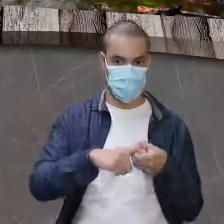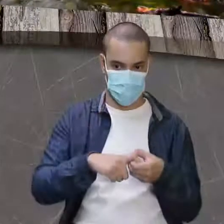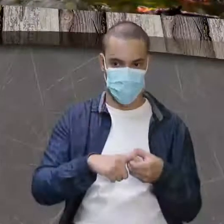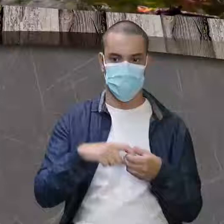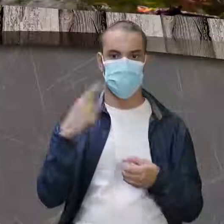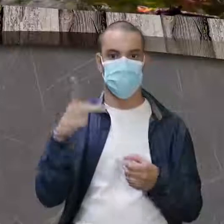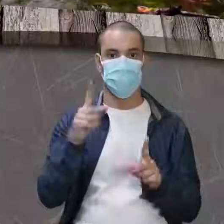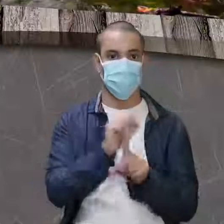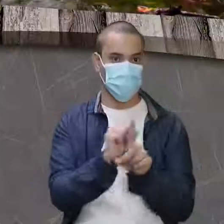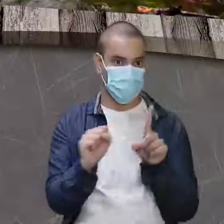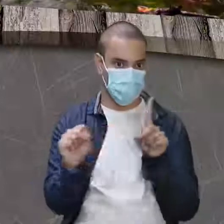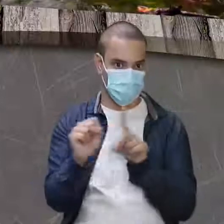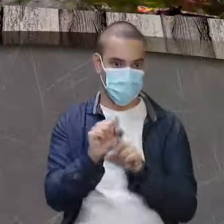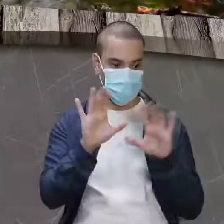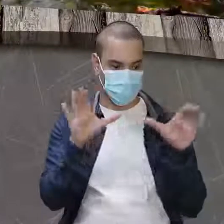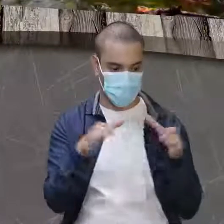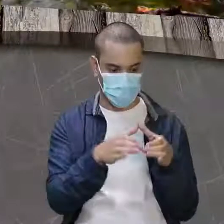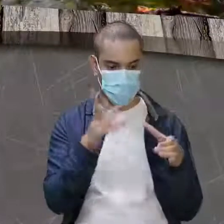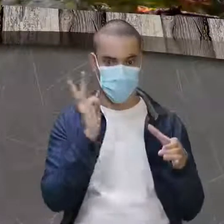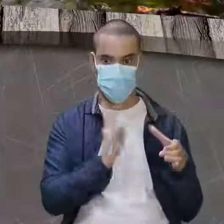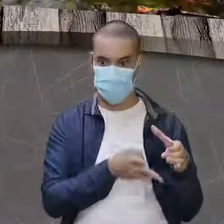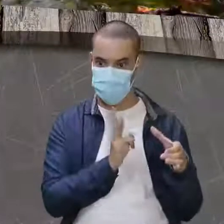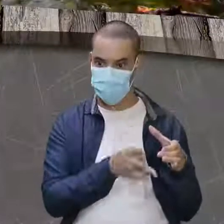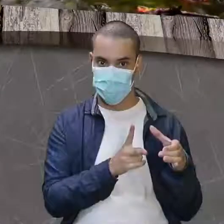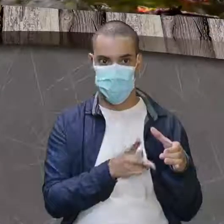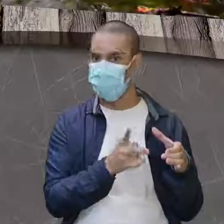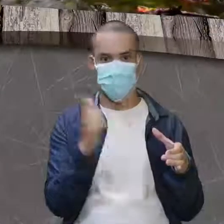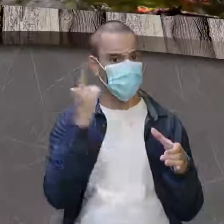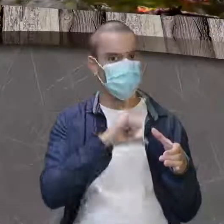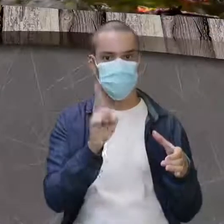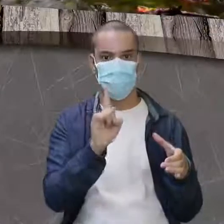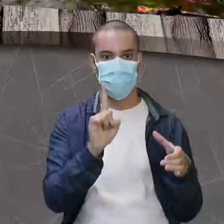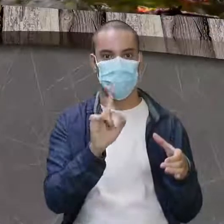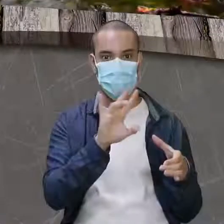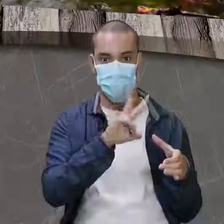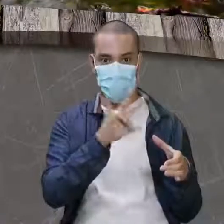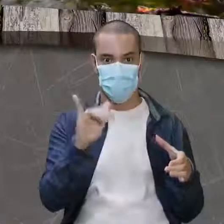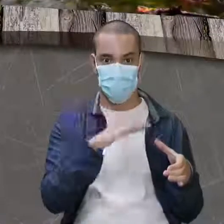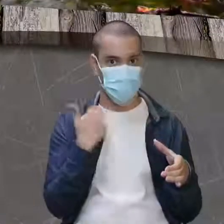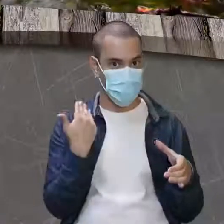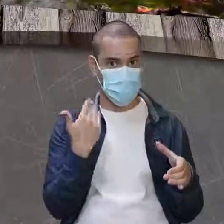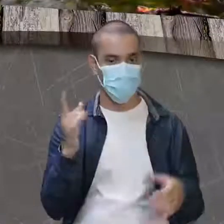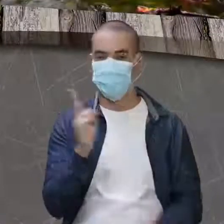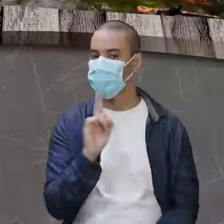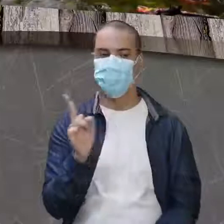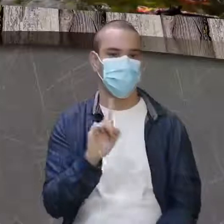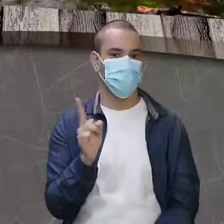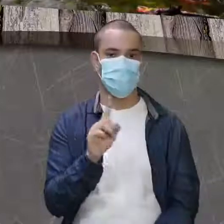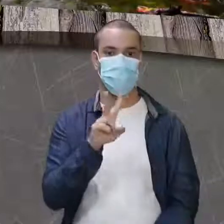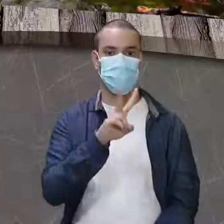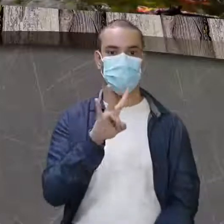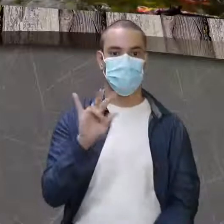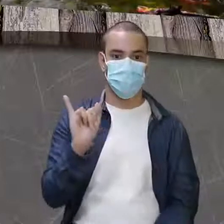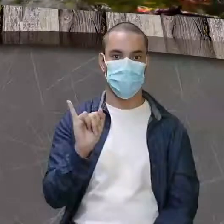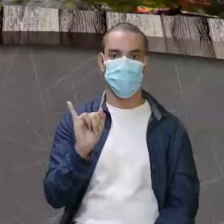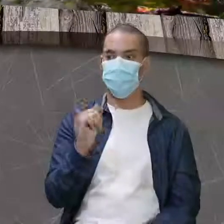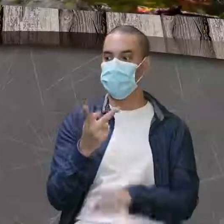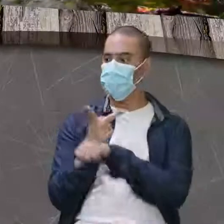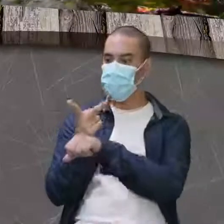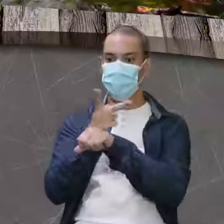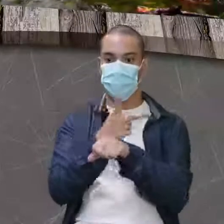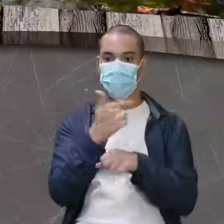sua sociedade, para aquele grupo, aquele bando ali. O que vai acontecer? Ele vai morrer? Não. Ele vai conseguir ir atrás de